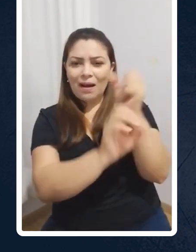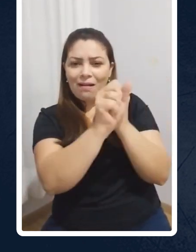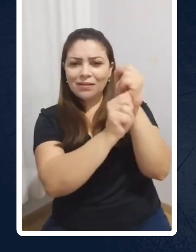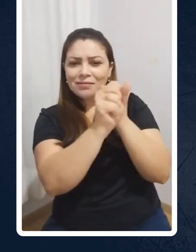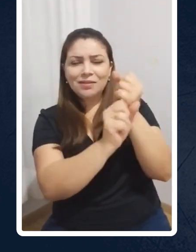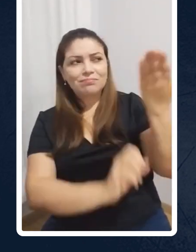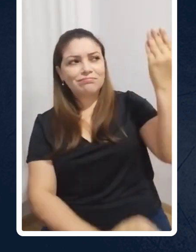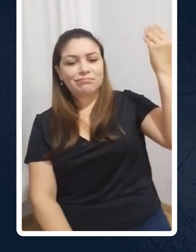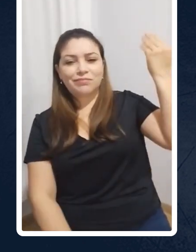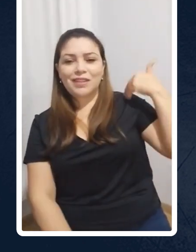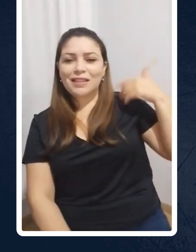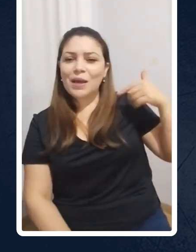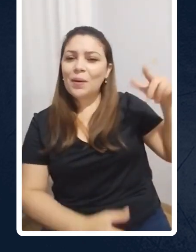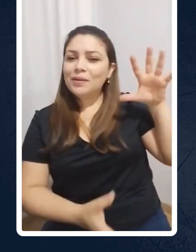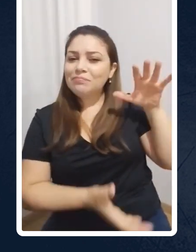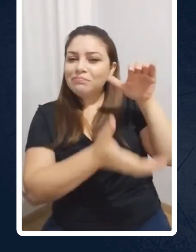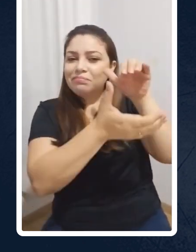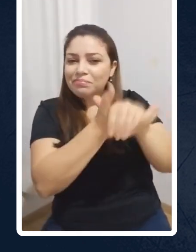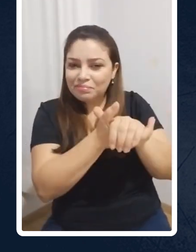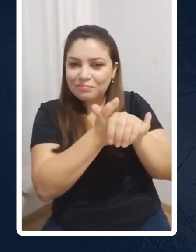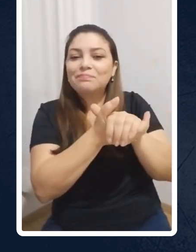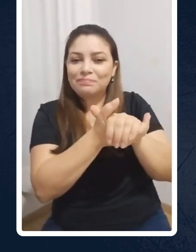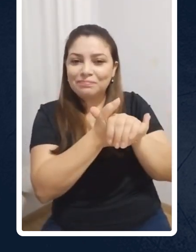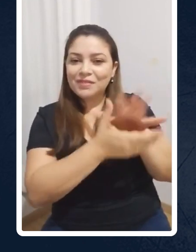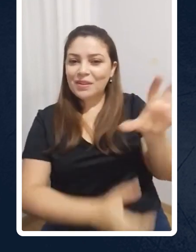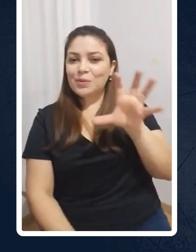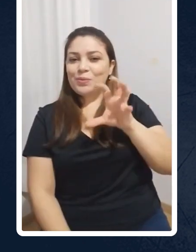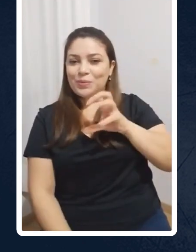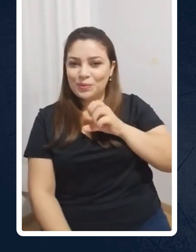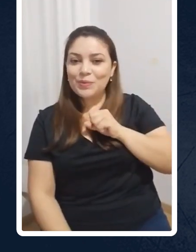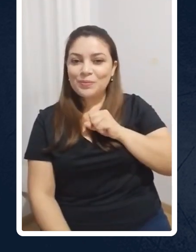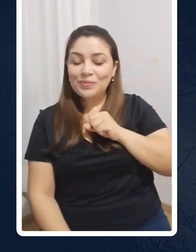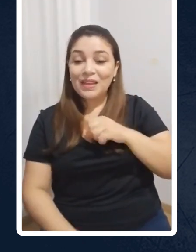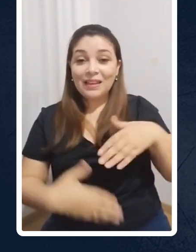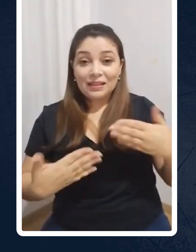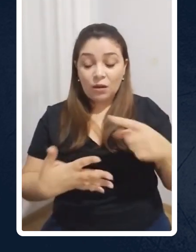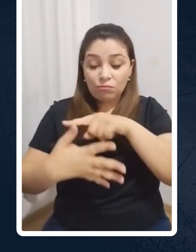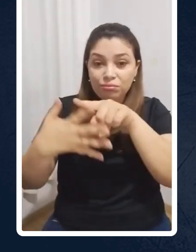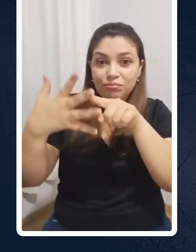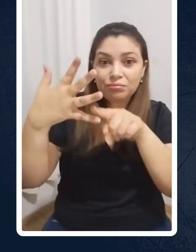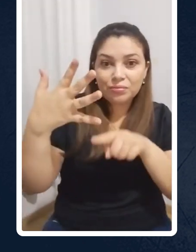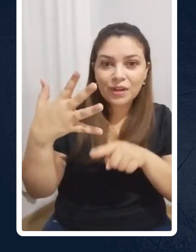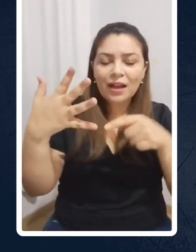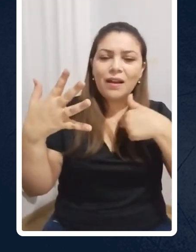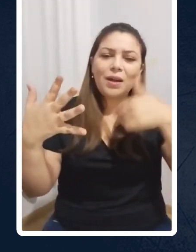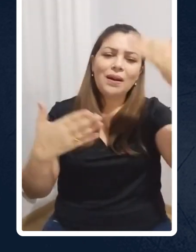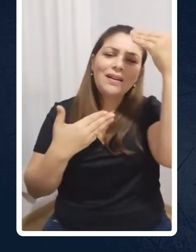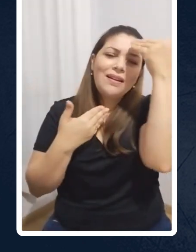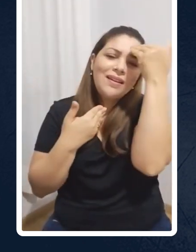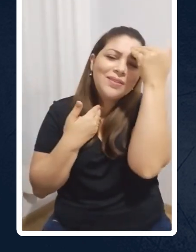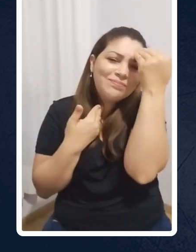A eles, aos 5, a minha eterna gratidão, porque eles são meus mestres. Já